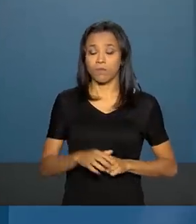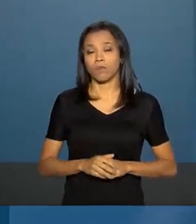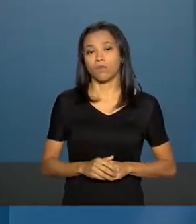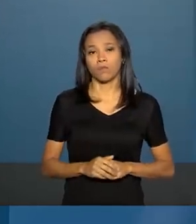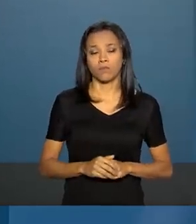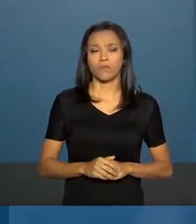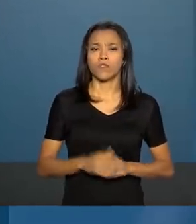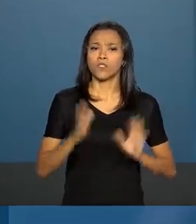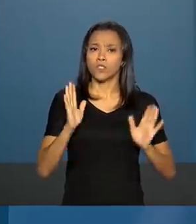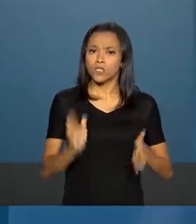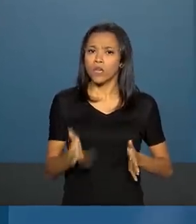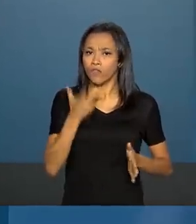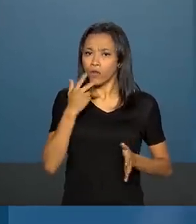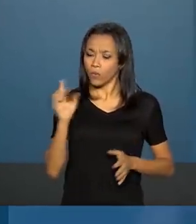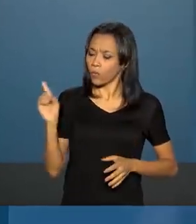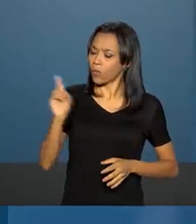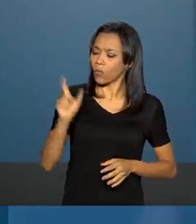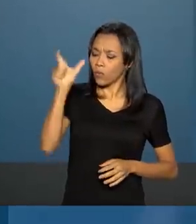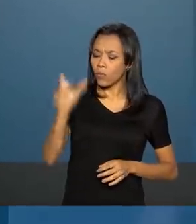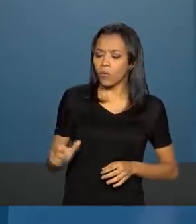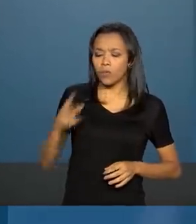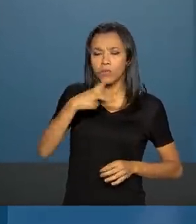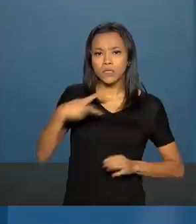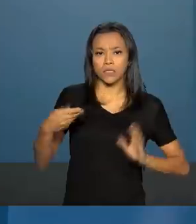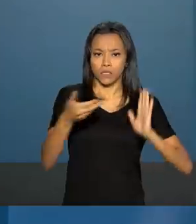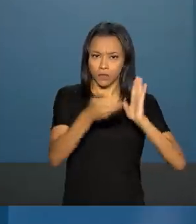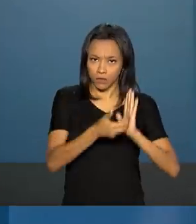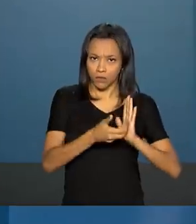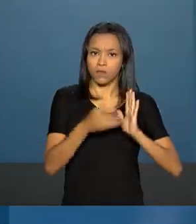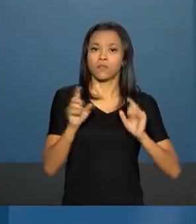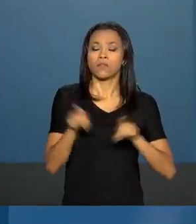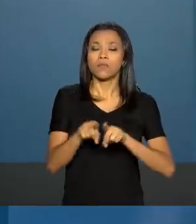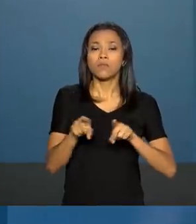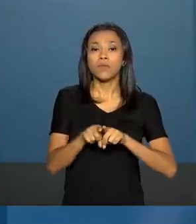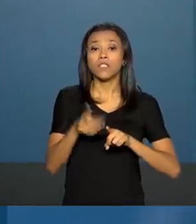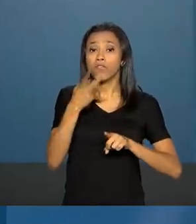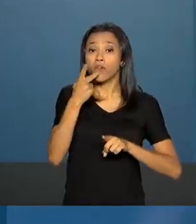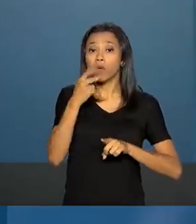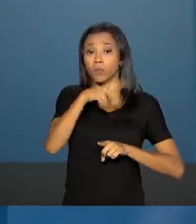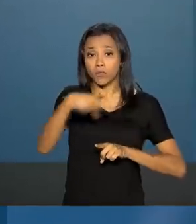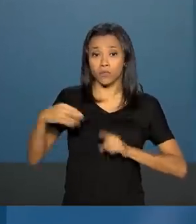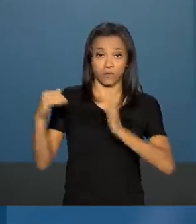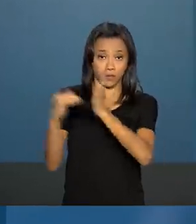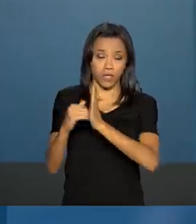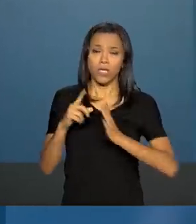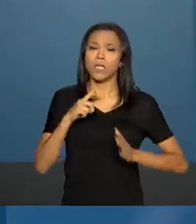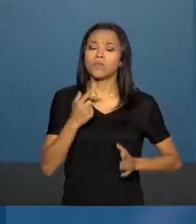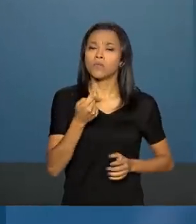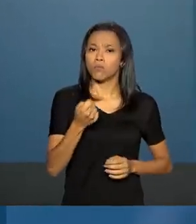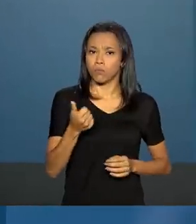disse aqui Rodrigo Maia e disse também Davi Alcolumbre, nós temos pouco realmente,